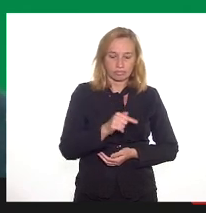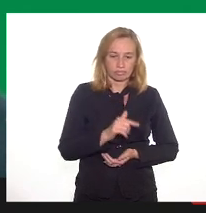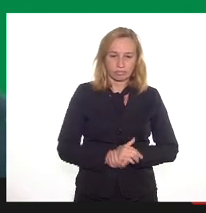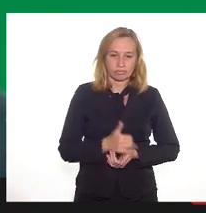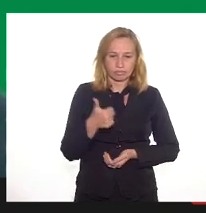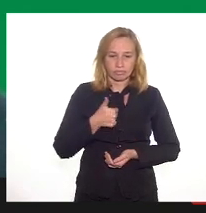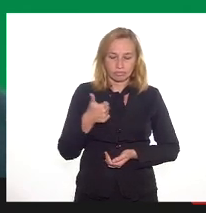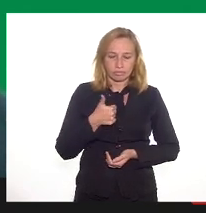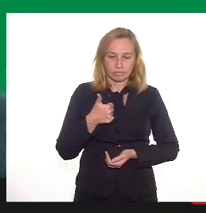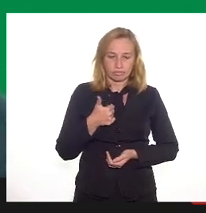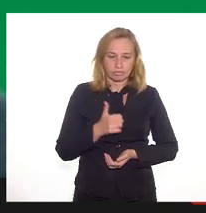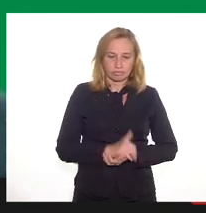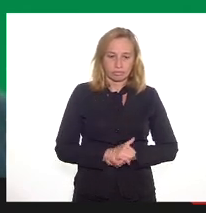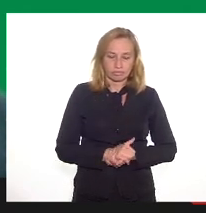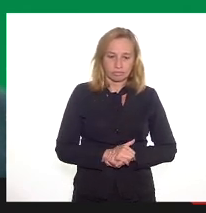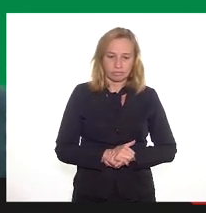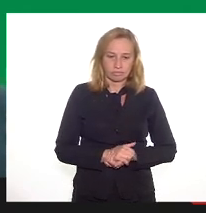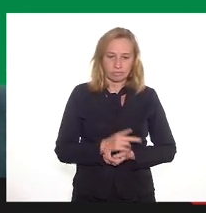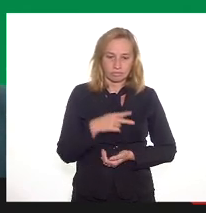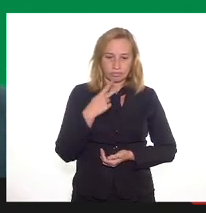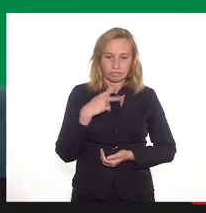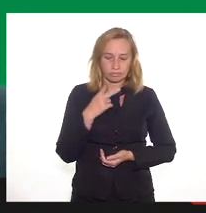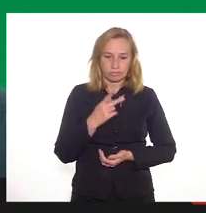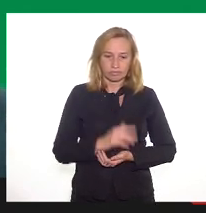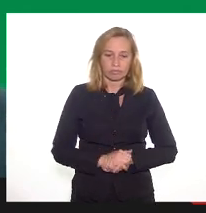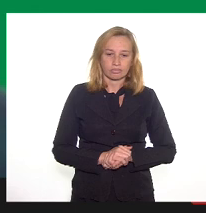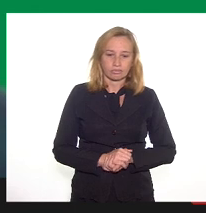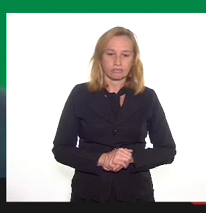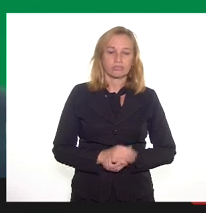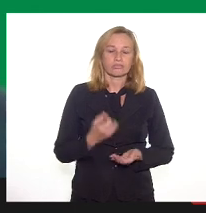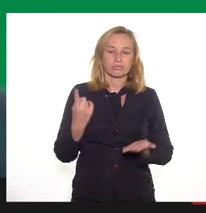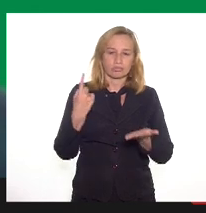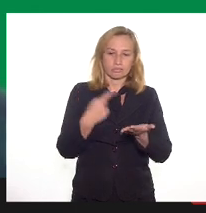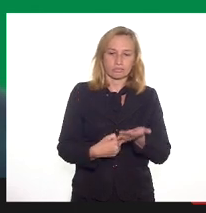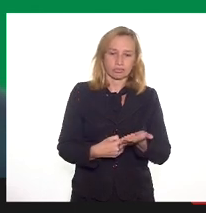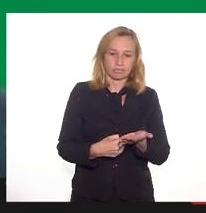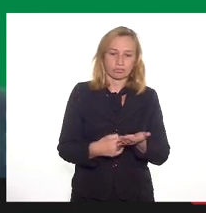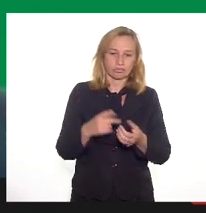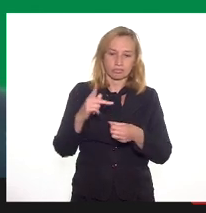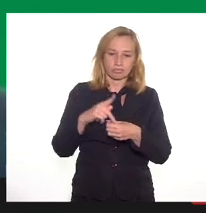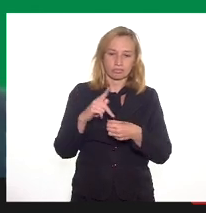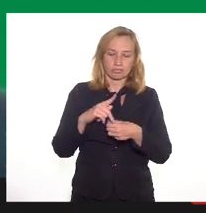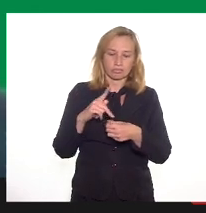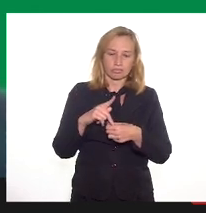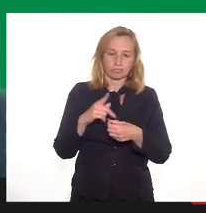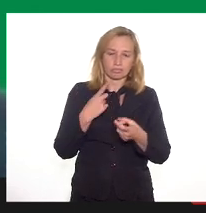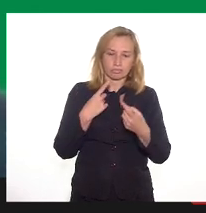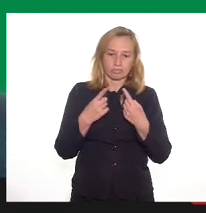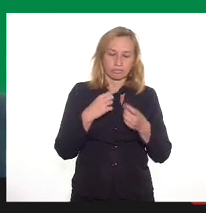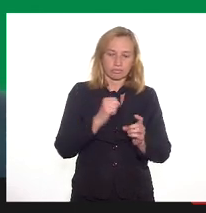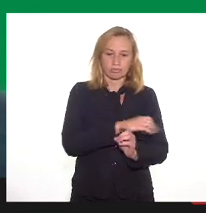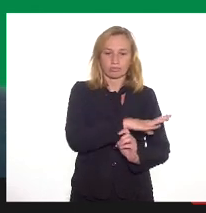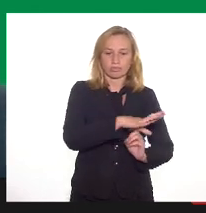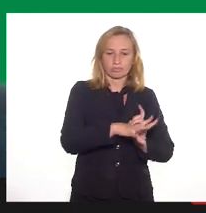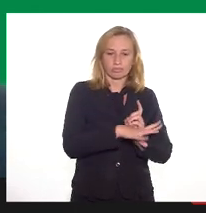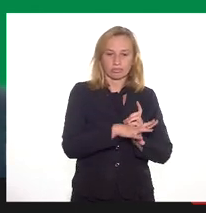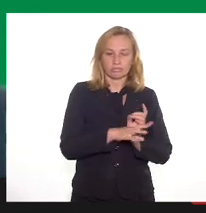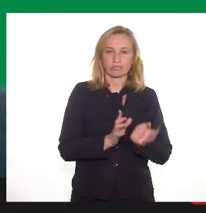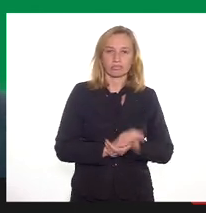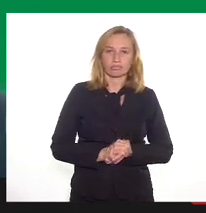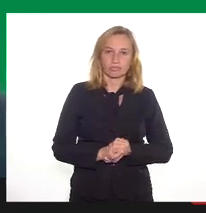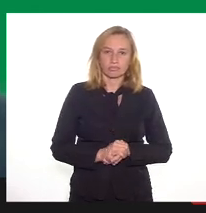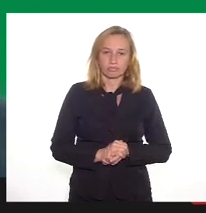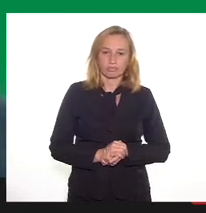Primeiro, reforçar o total compromisso da Petrobras com o diálogo com a sociedade, né, com as